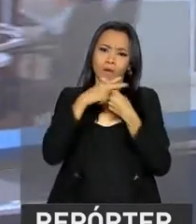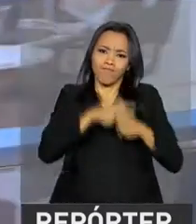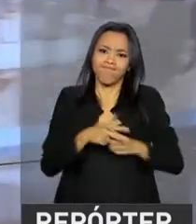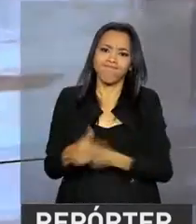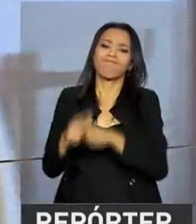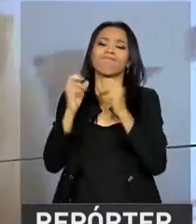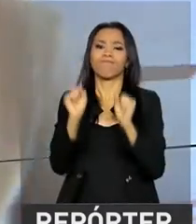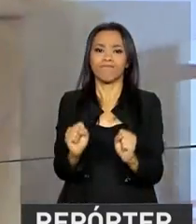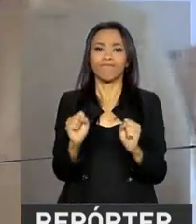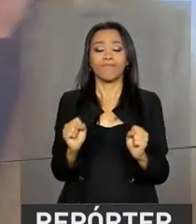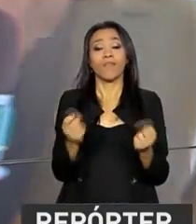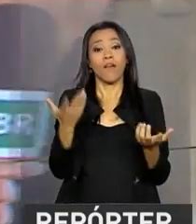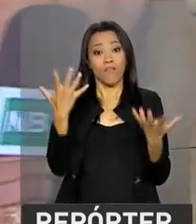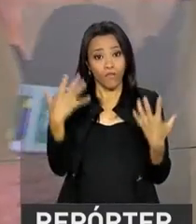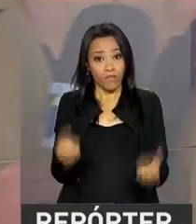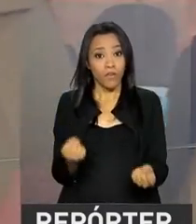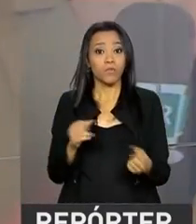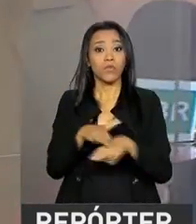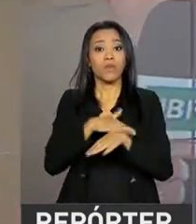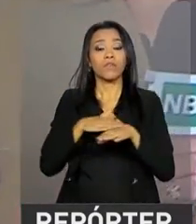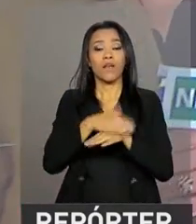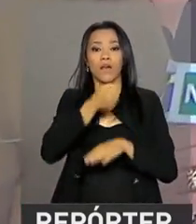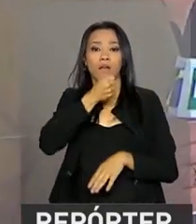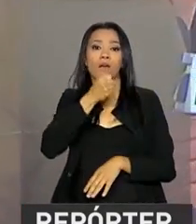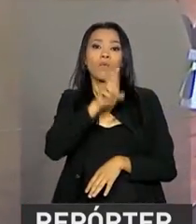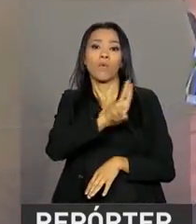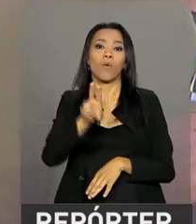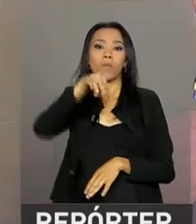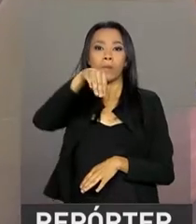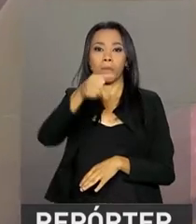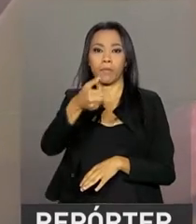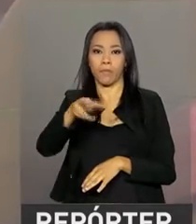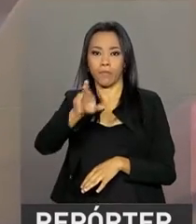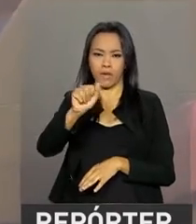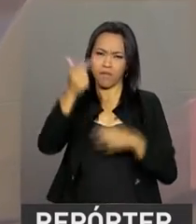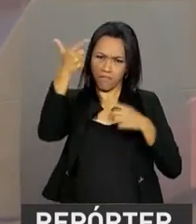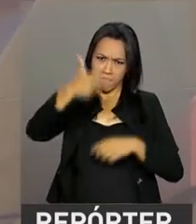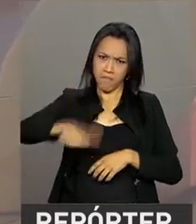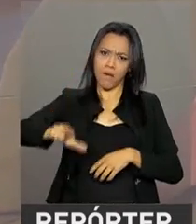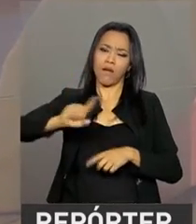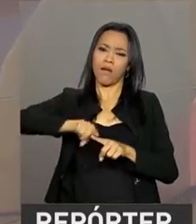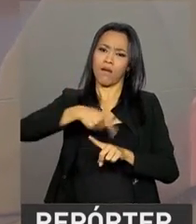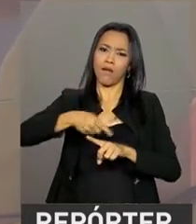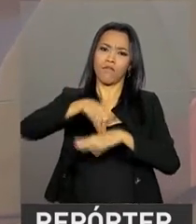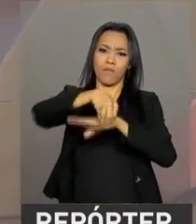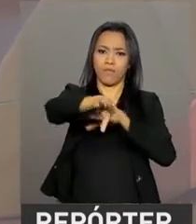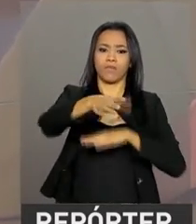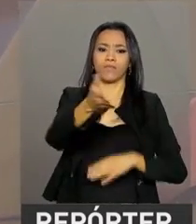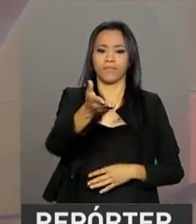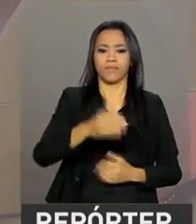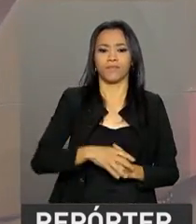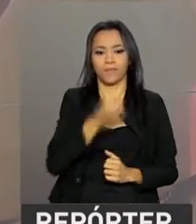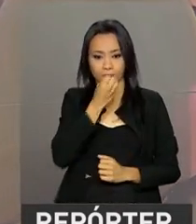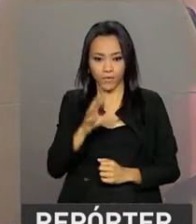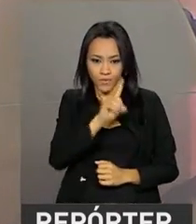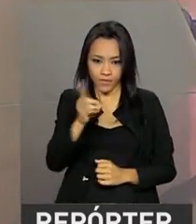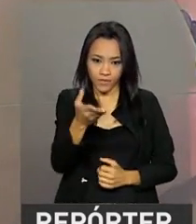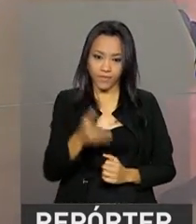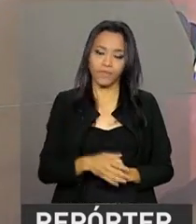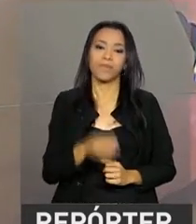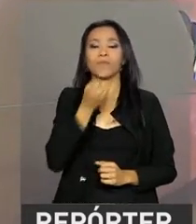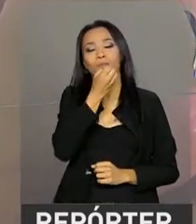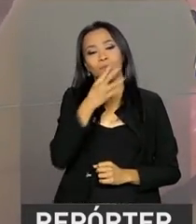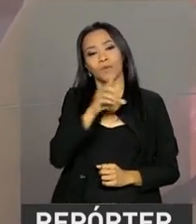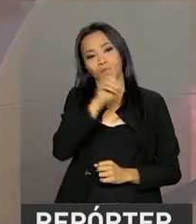repórter Mara Knupp. Ela está lá no Palácio Planalto, tem mais informações para a gente ao vivo. Oi, Mara, bom dia para você. Bom dia para